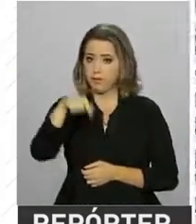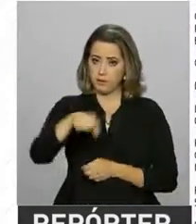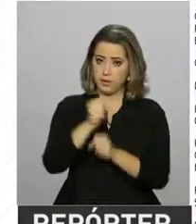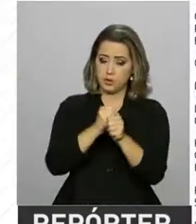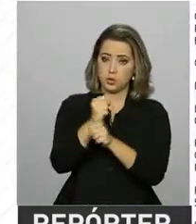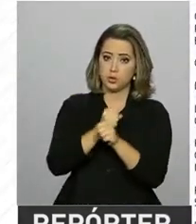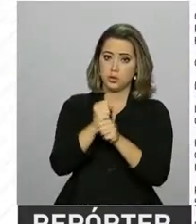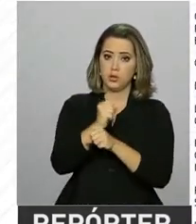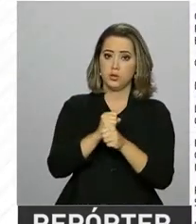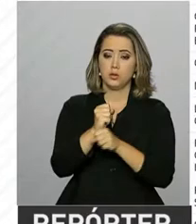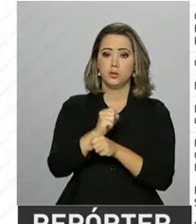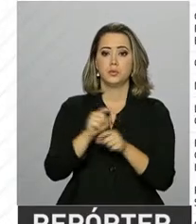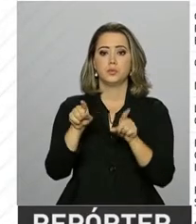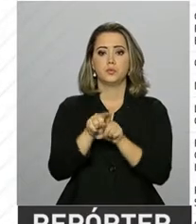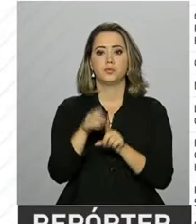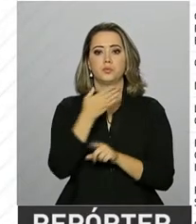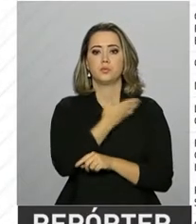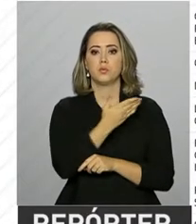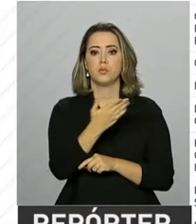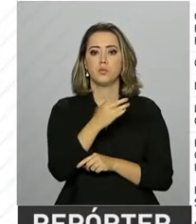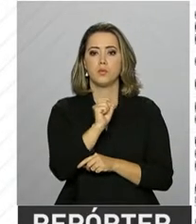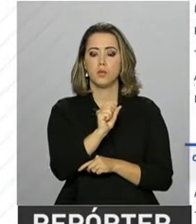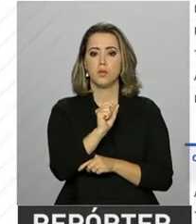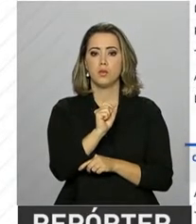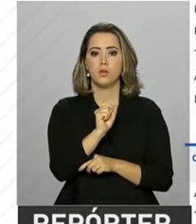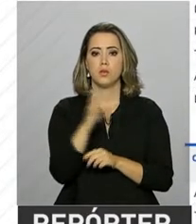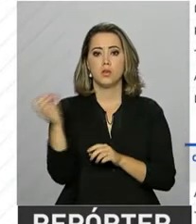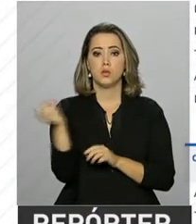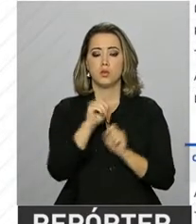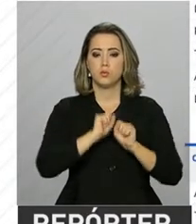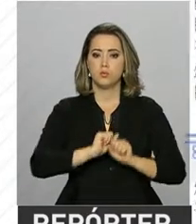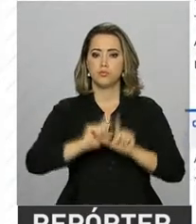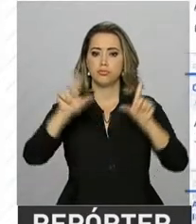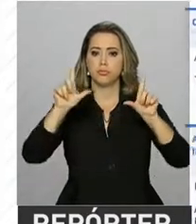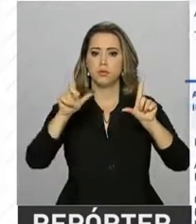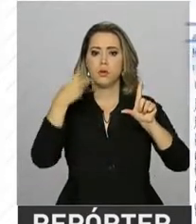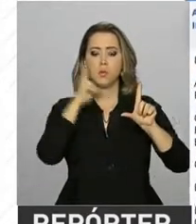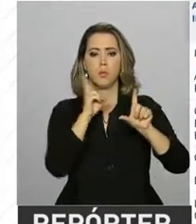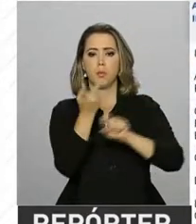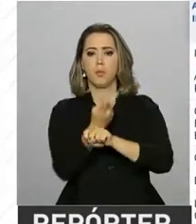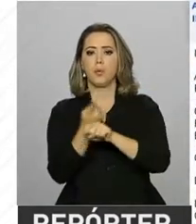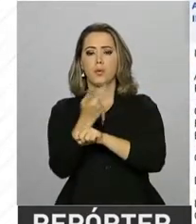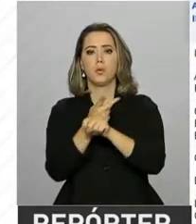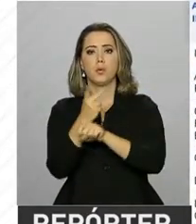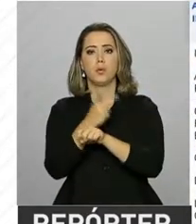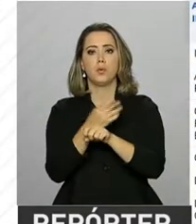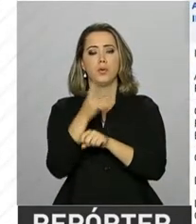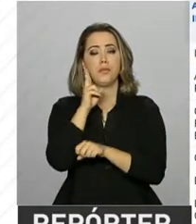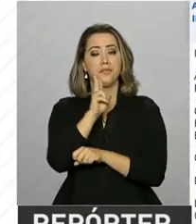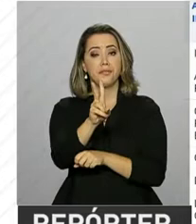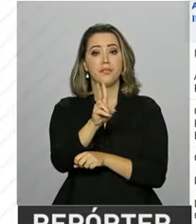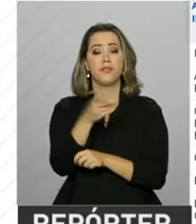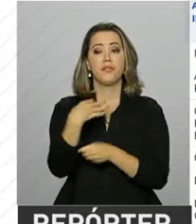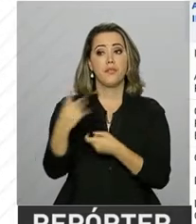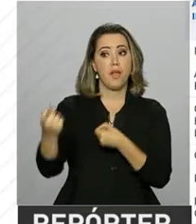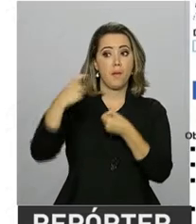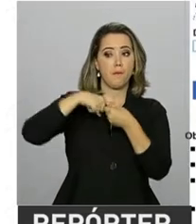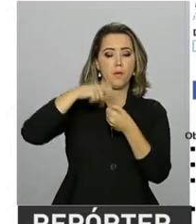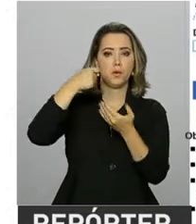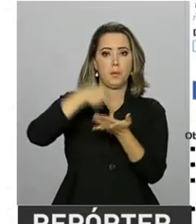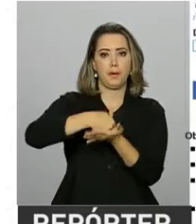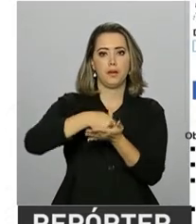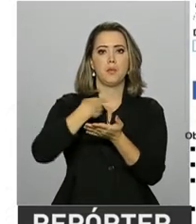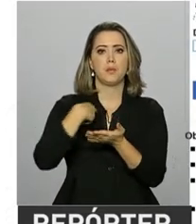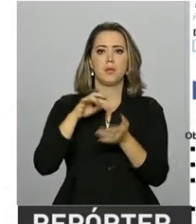Imposto sobre a Renda da Pessoa Física. Na nova página, procure a opção Consulta a Restituição. Clique,